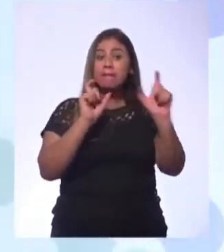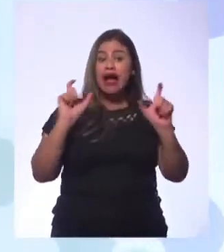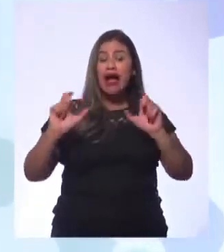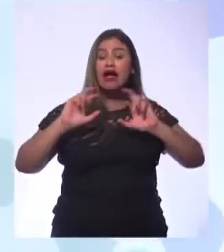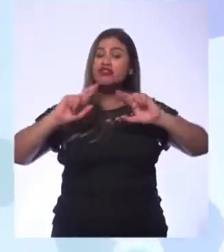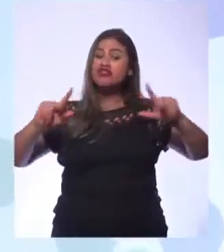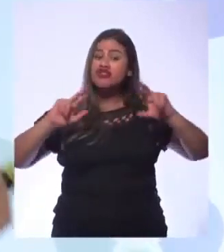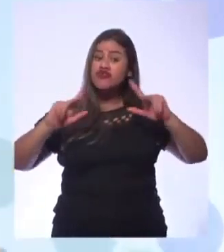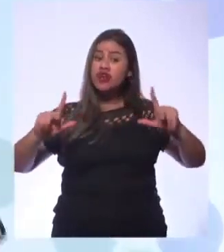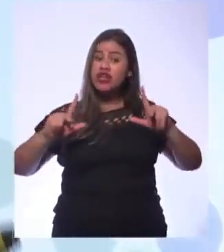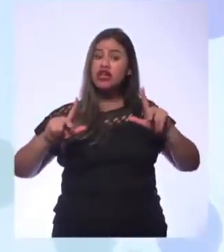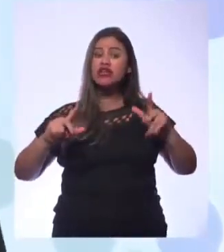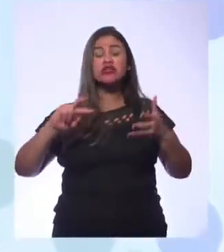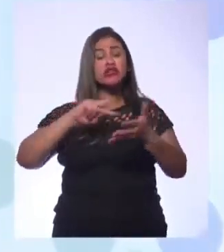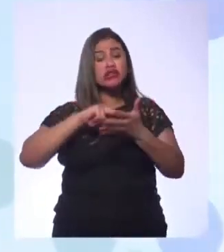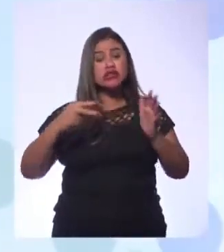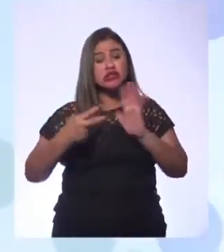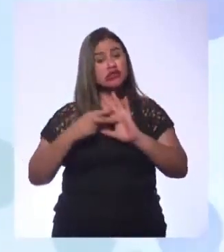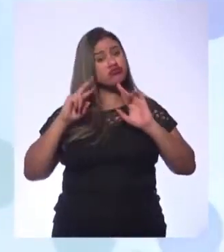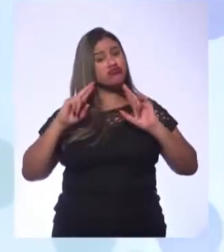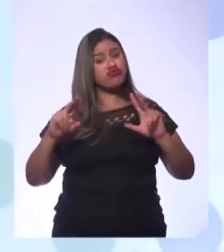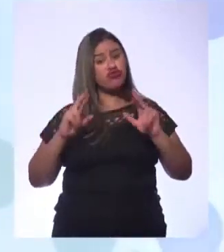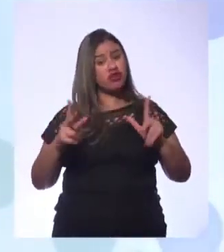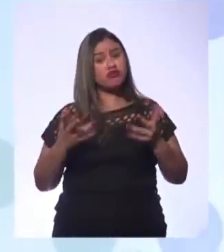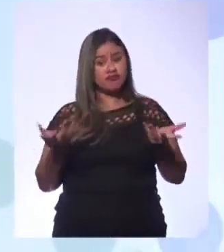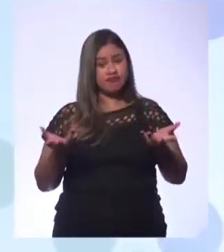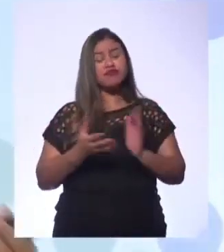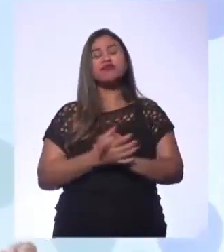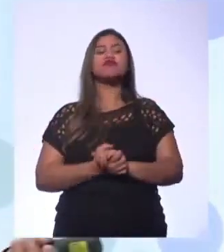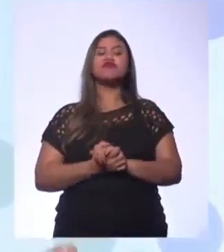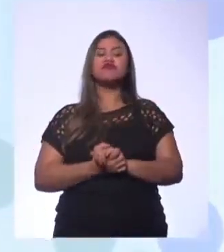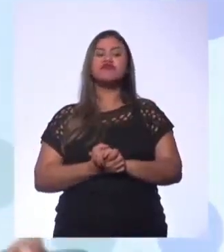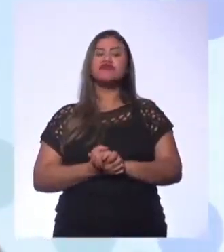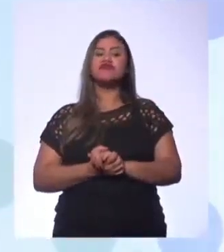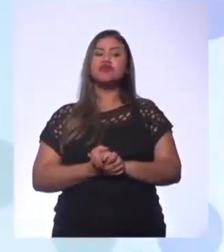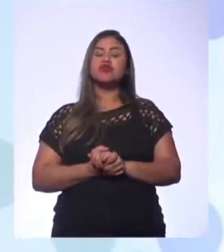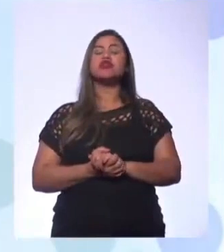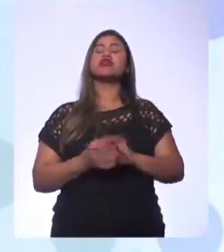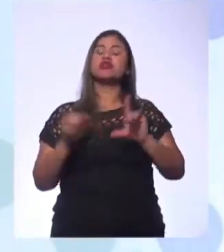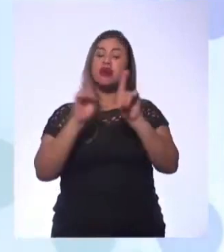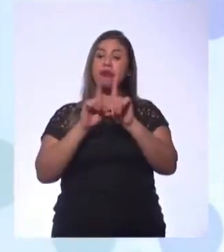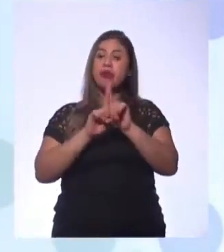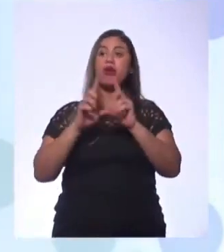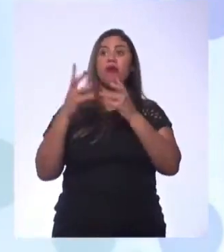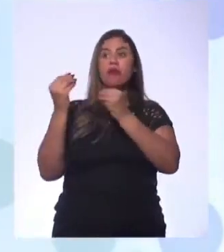palavras diferentes mesmo, com significados que a gente não conhece aqui. Assim como muitos deles chegam